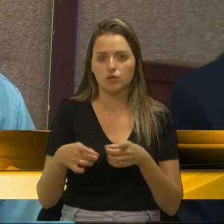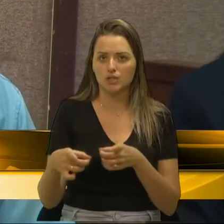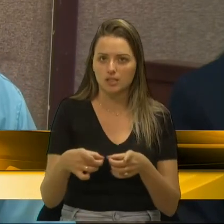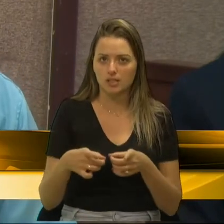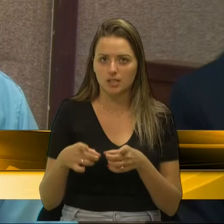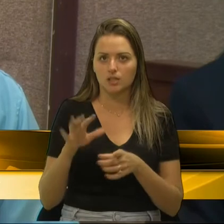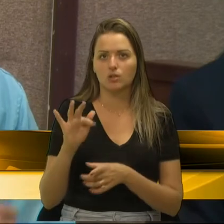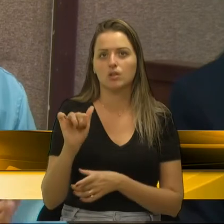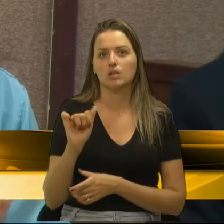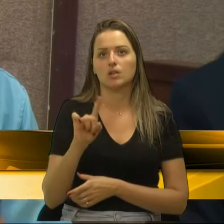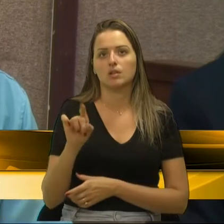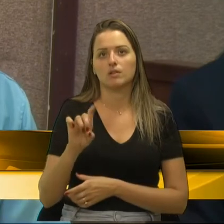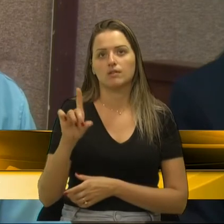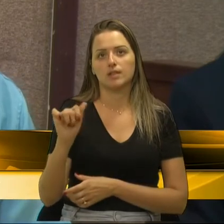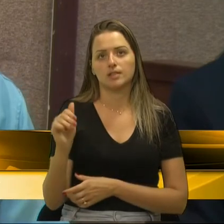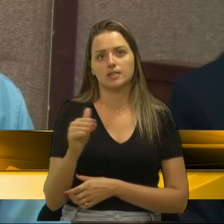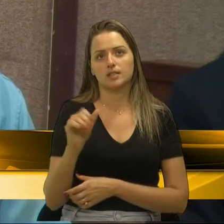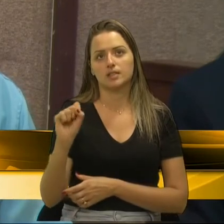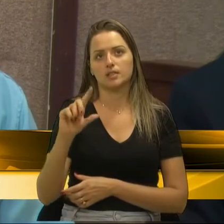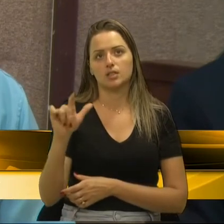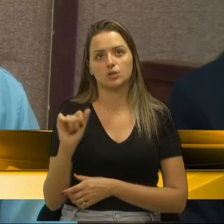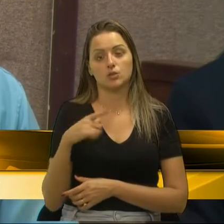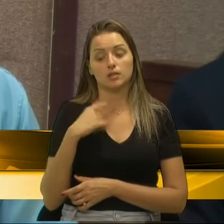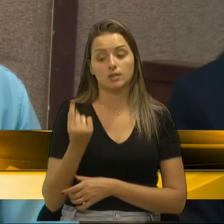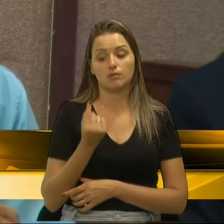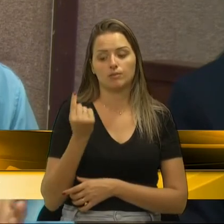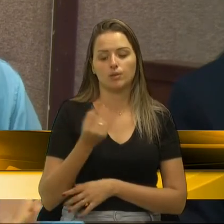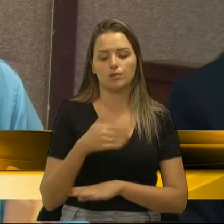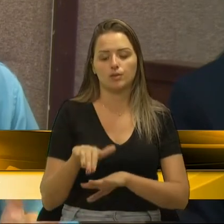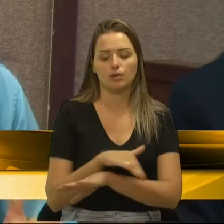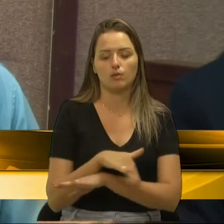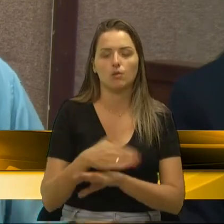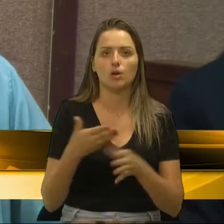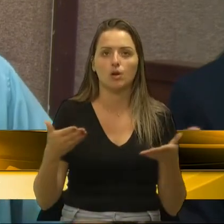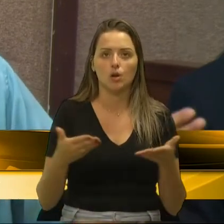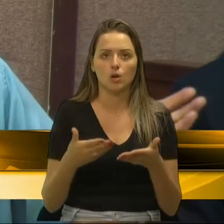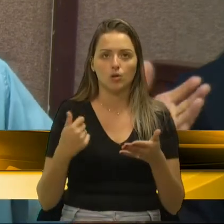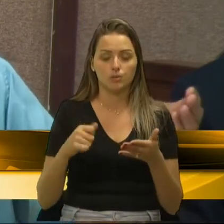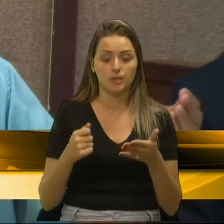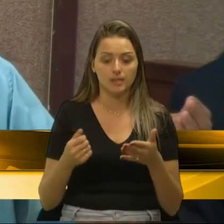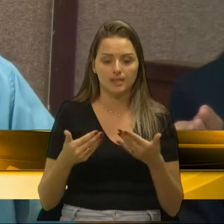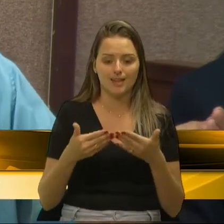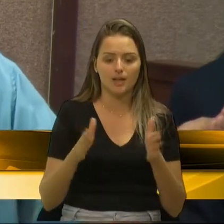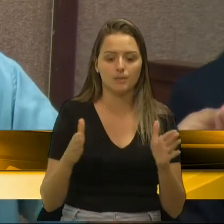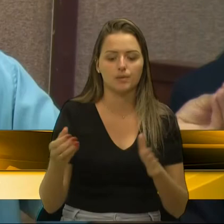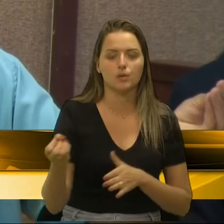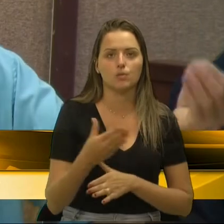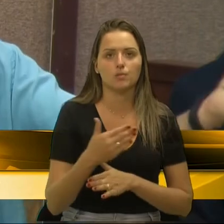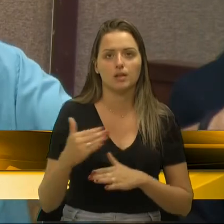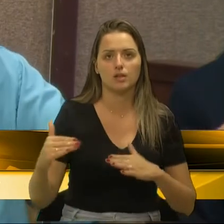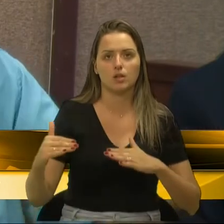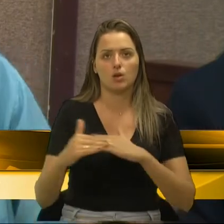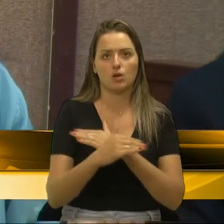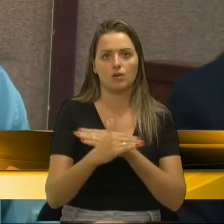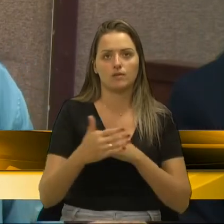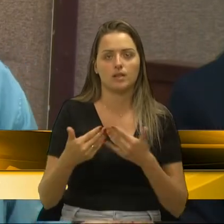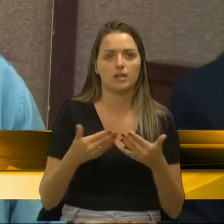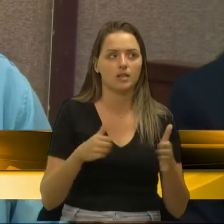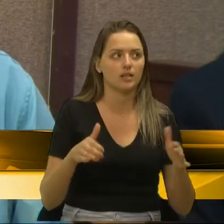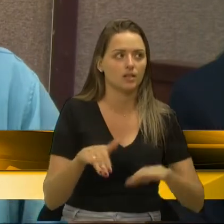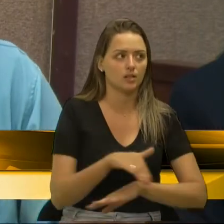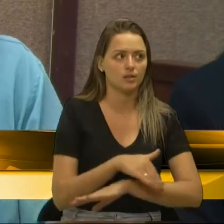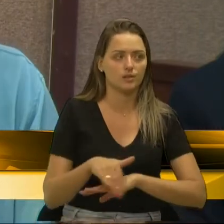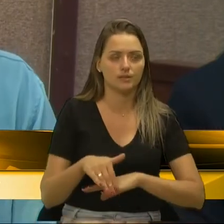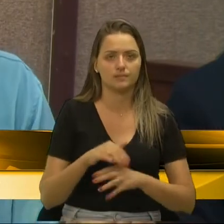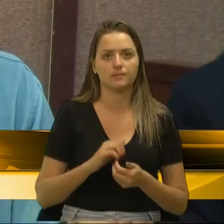Fazenda Souza ter só uma via, você fala bem. Hoje nós precisamos, não só essa via que está lá parada, que